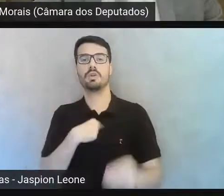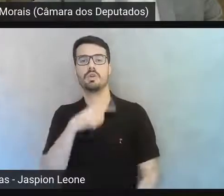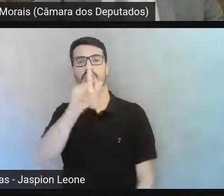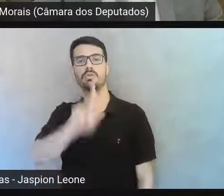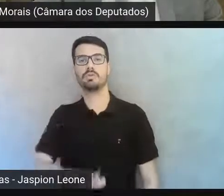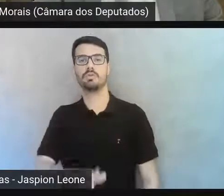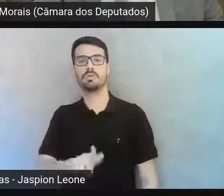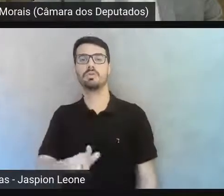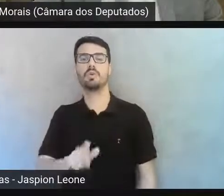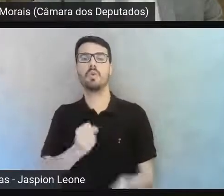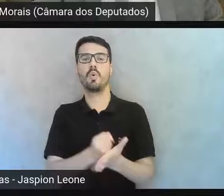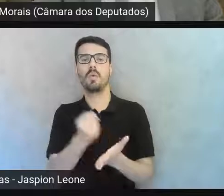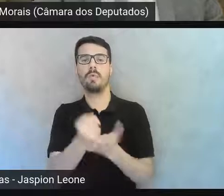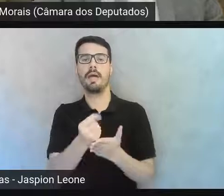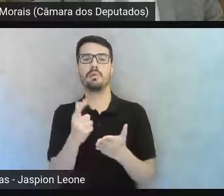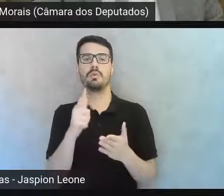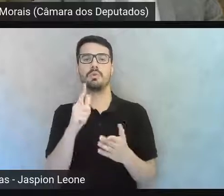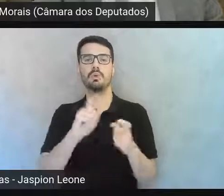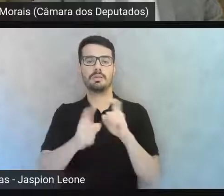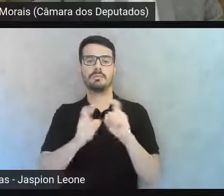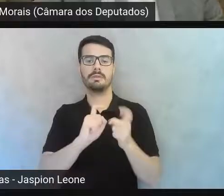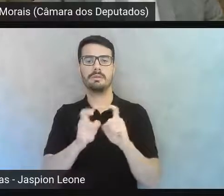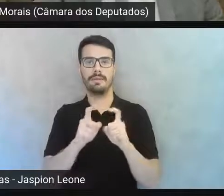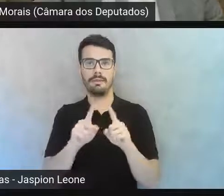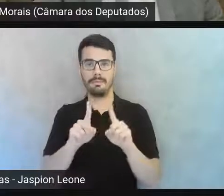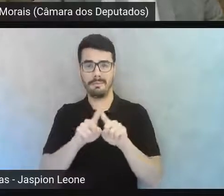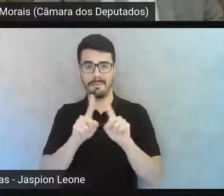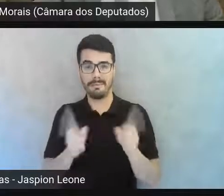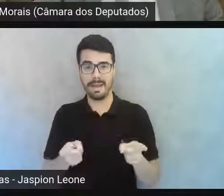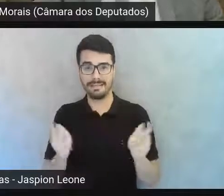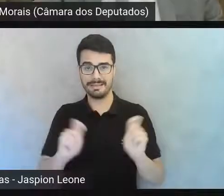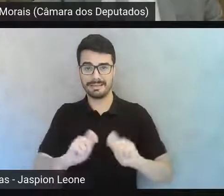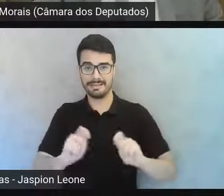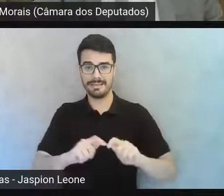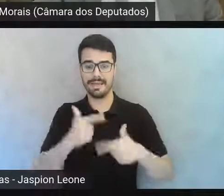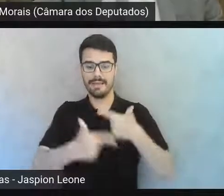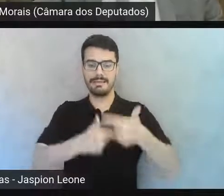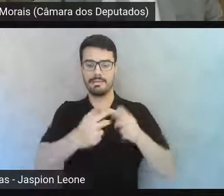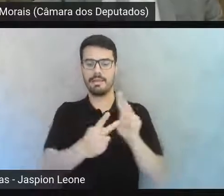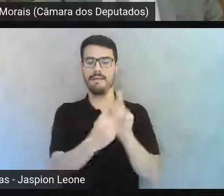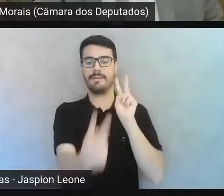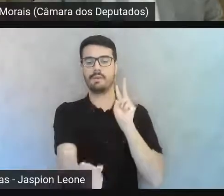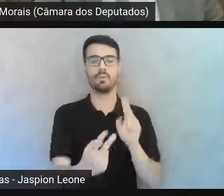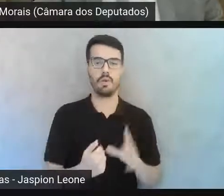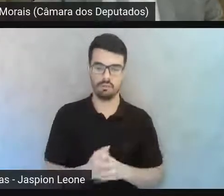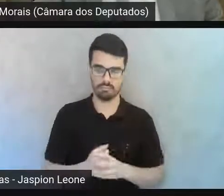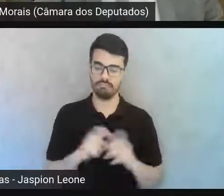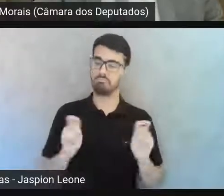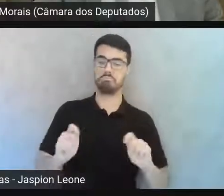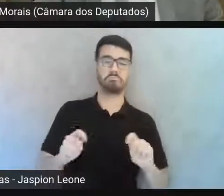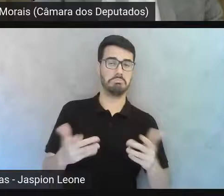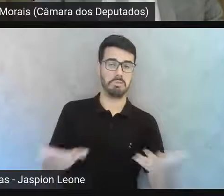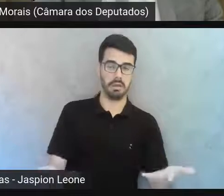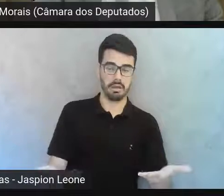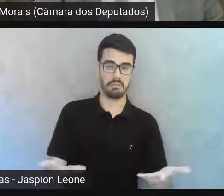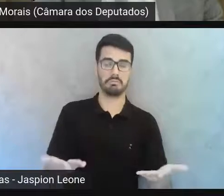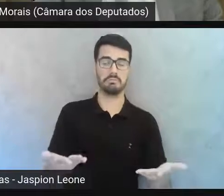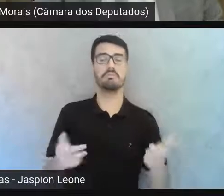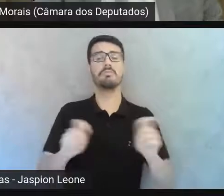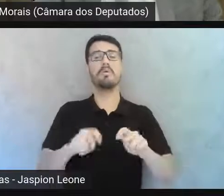administrativo. Então, o contrato administrativo dá para trabalhar remotamente? Dá. O que precisa ser